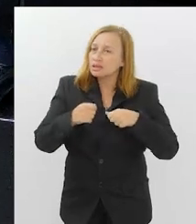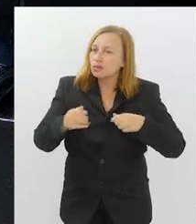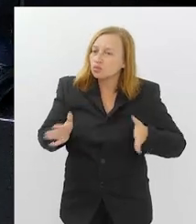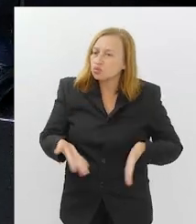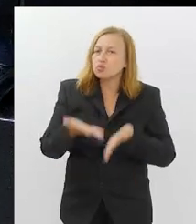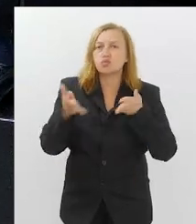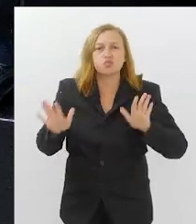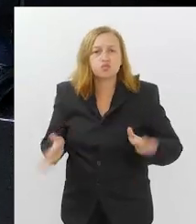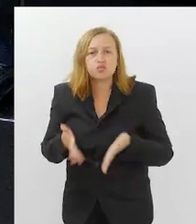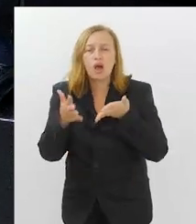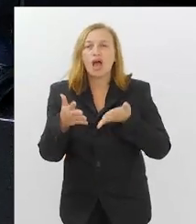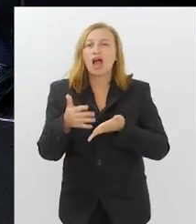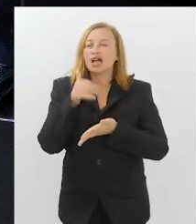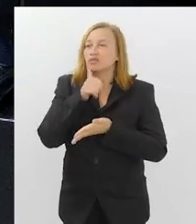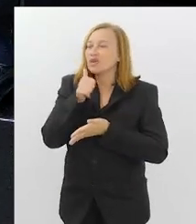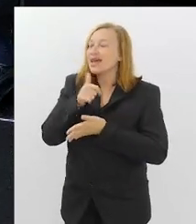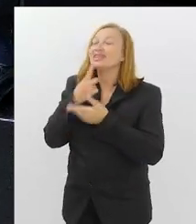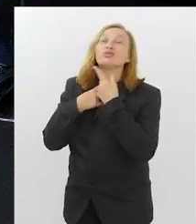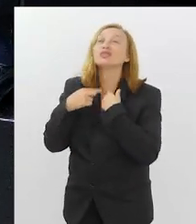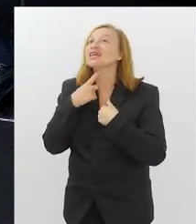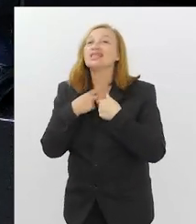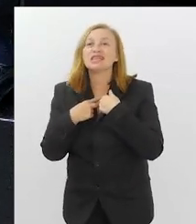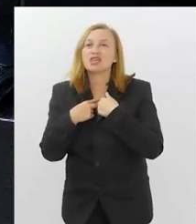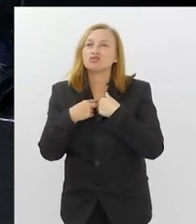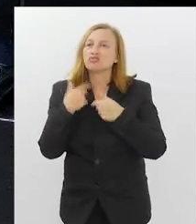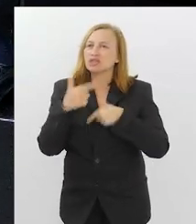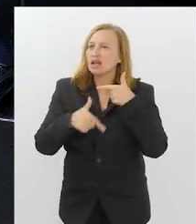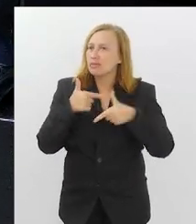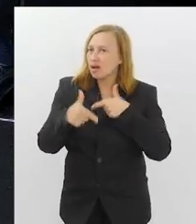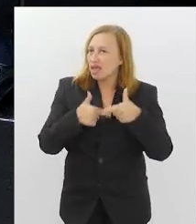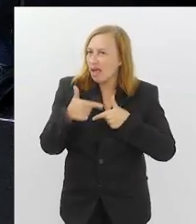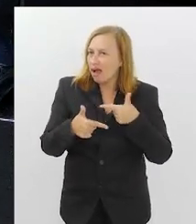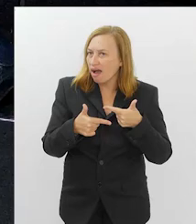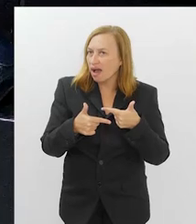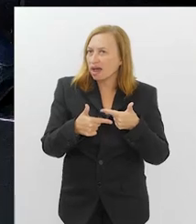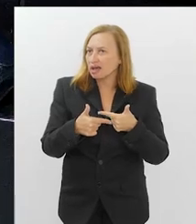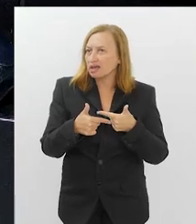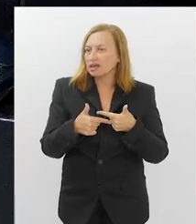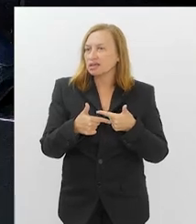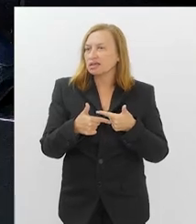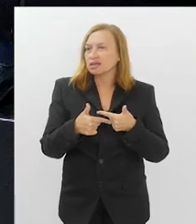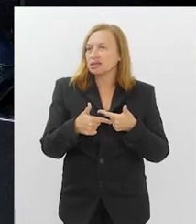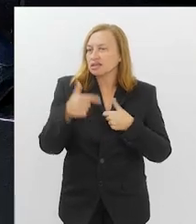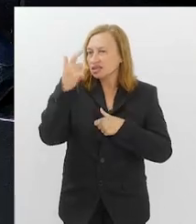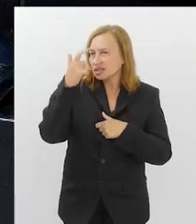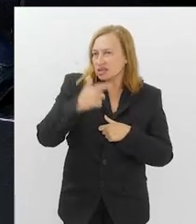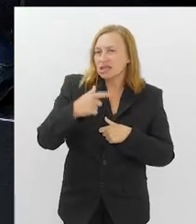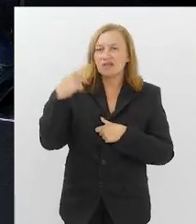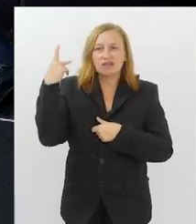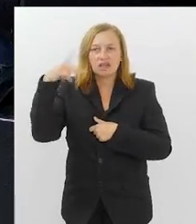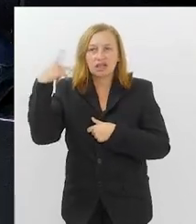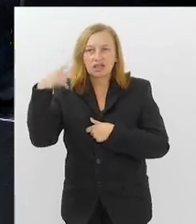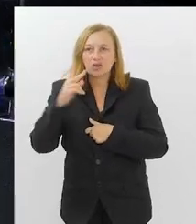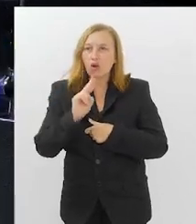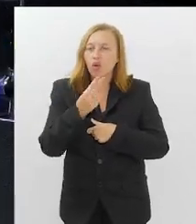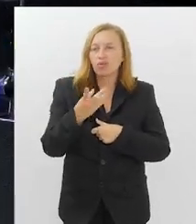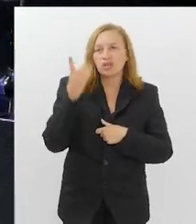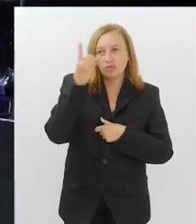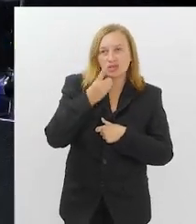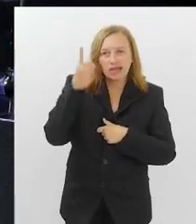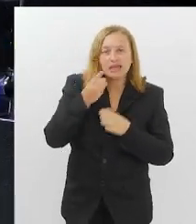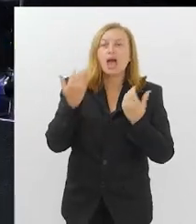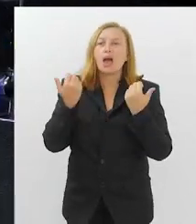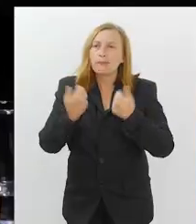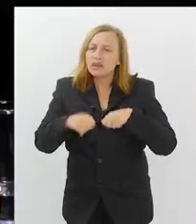temos que fazer isso. Essas mulheres que sonham, desejam estar nos espaços de decisão para decidir por